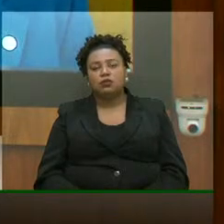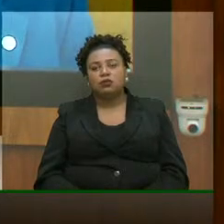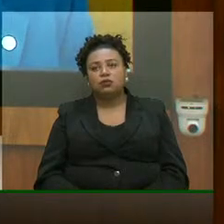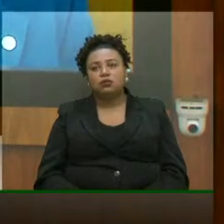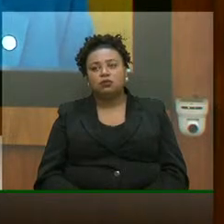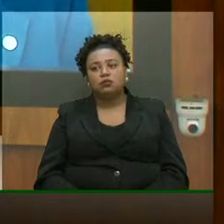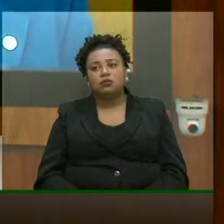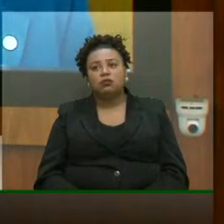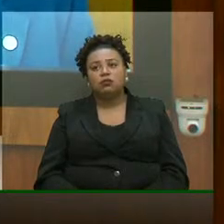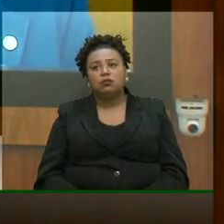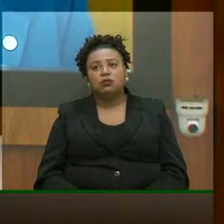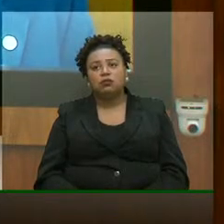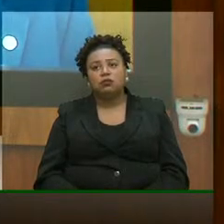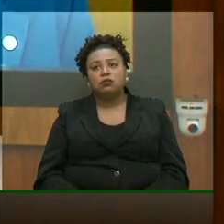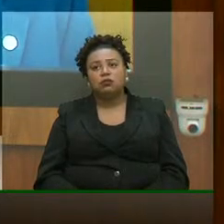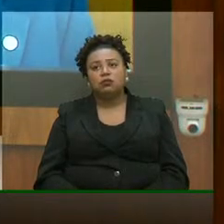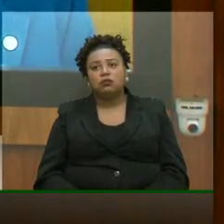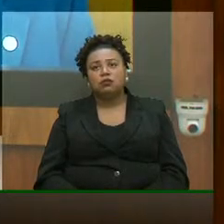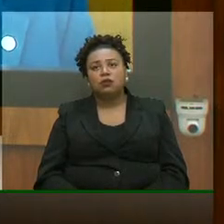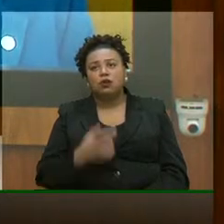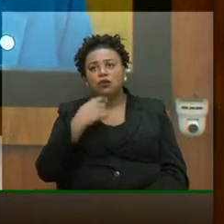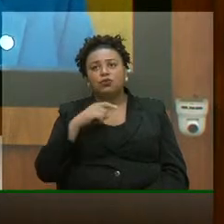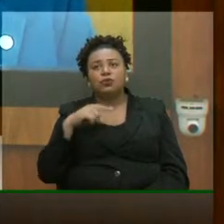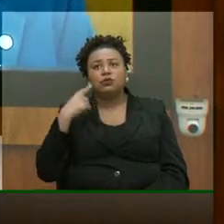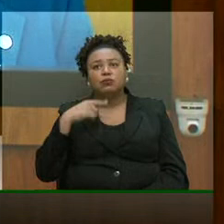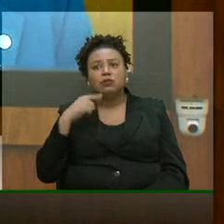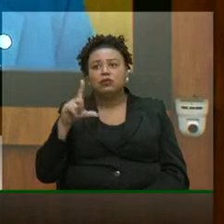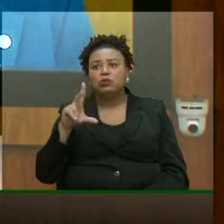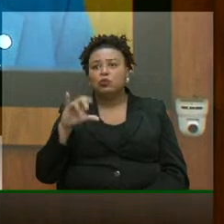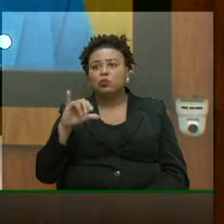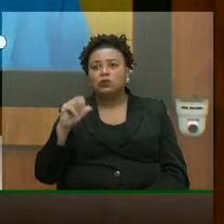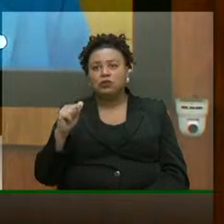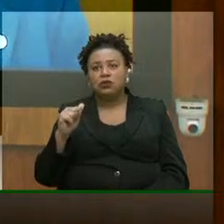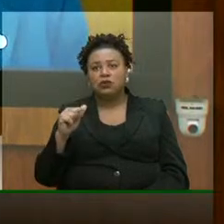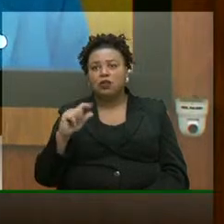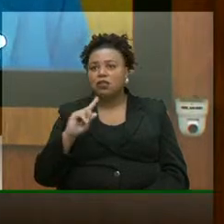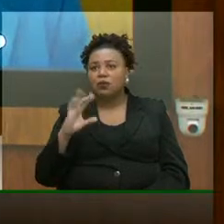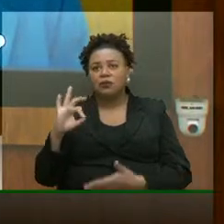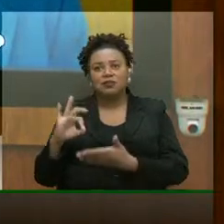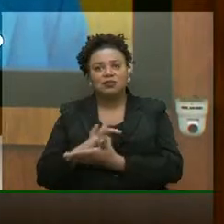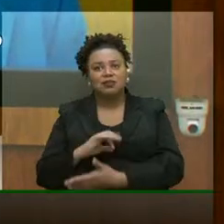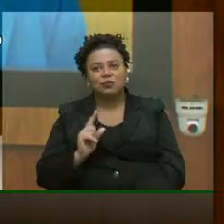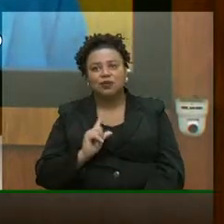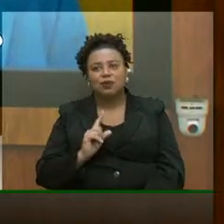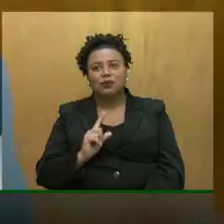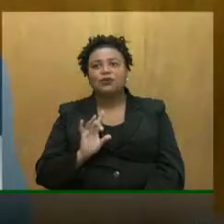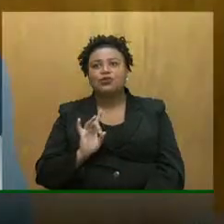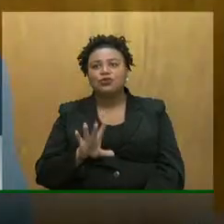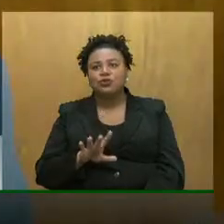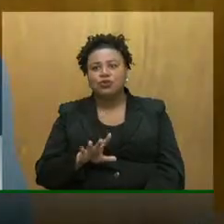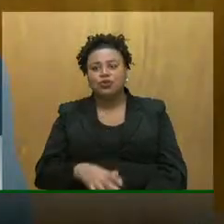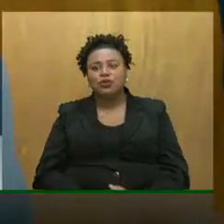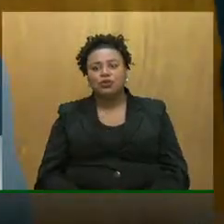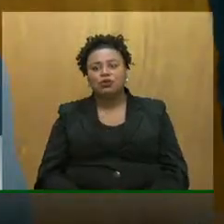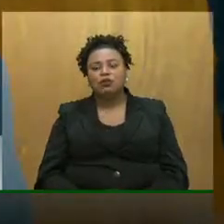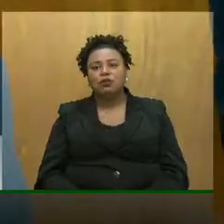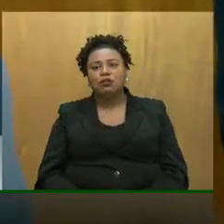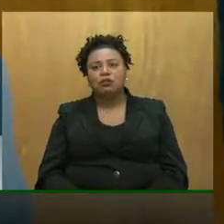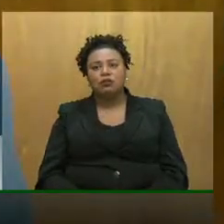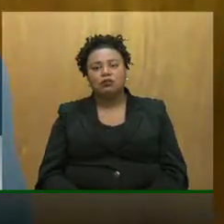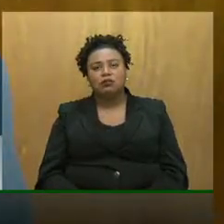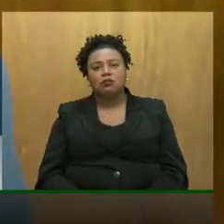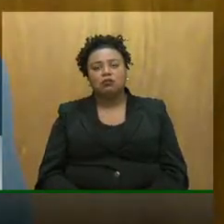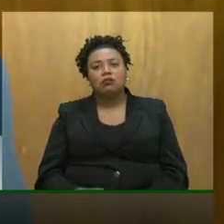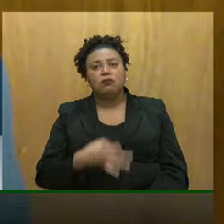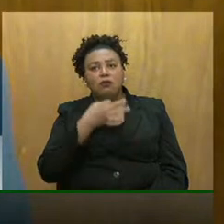Deputado Thiago Simon, acho que a deputada Luciana não é inscrição. Ah, não é inscrição, não, é só da